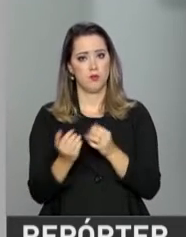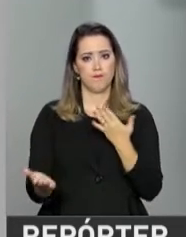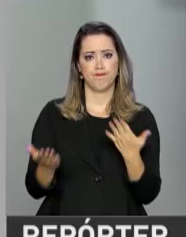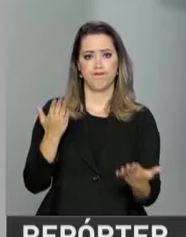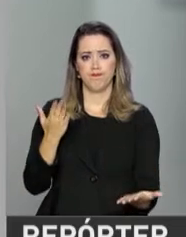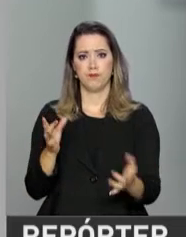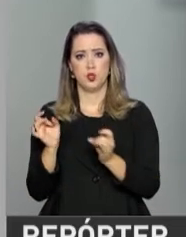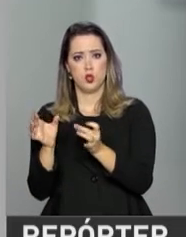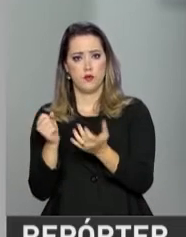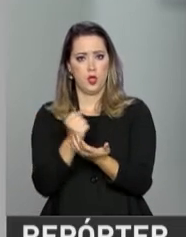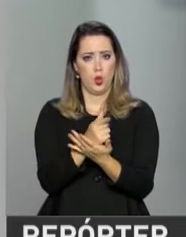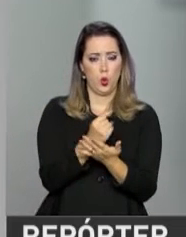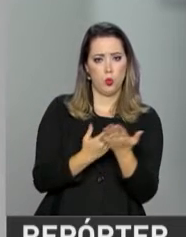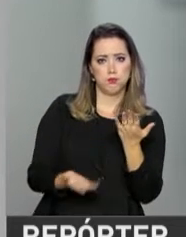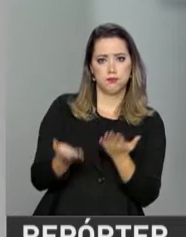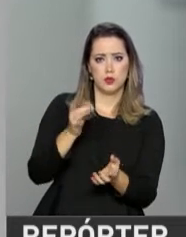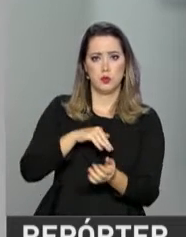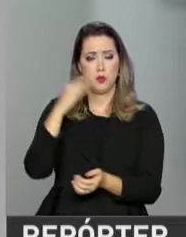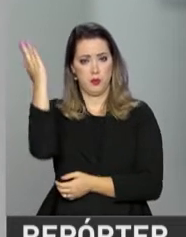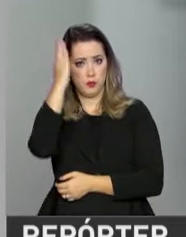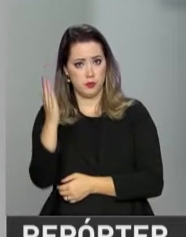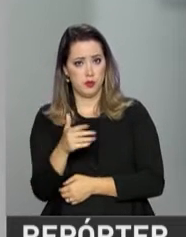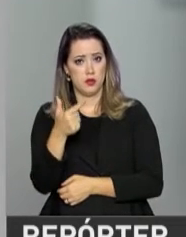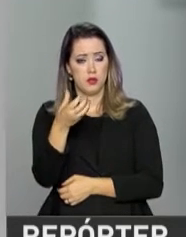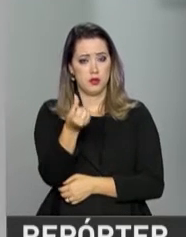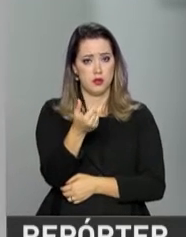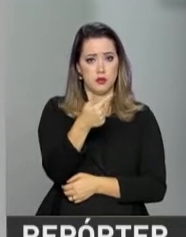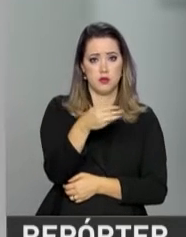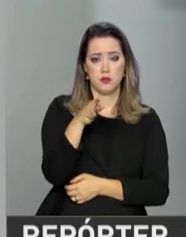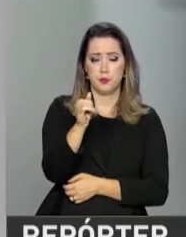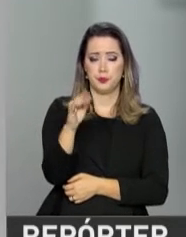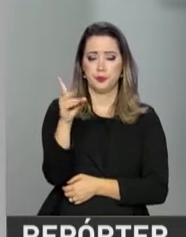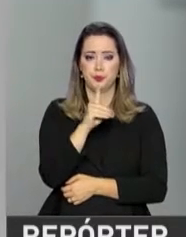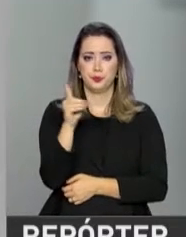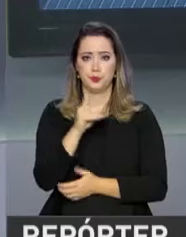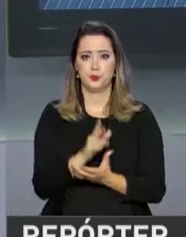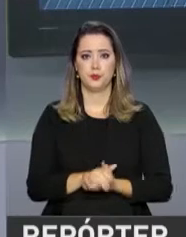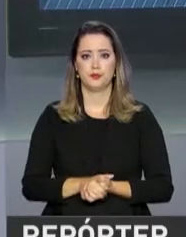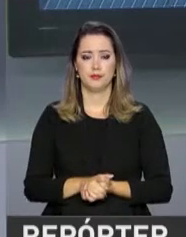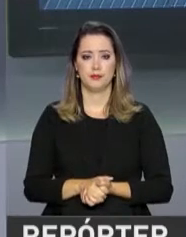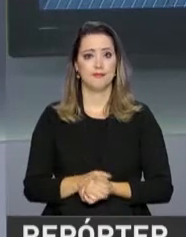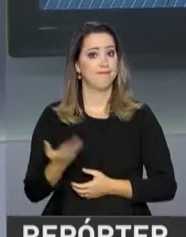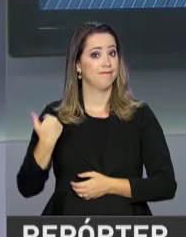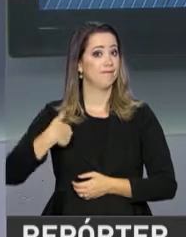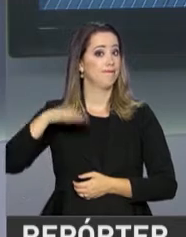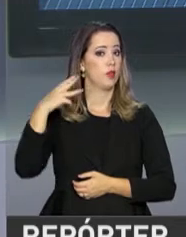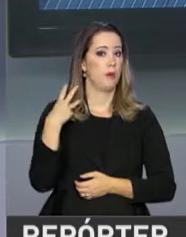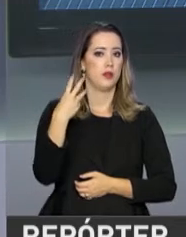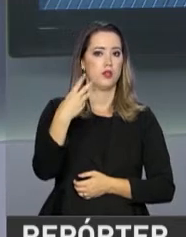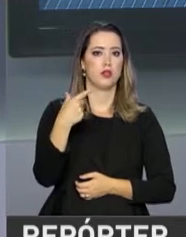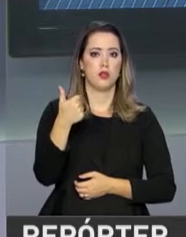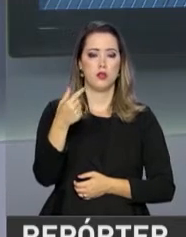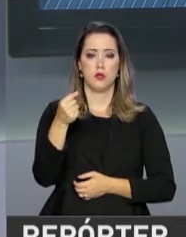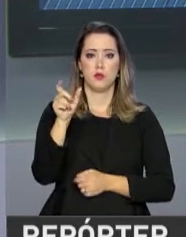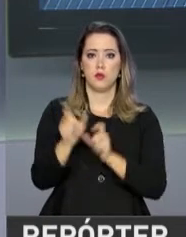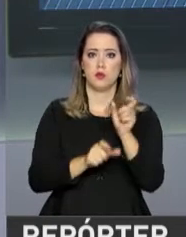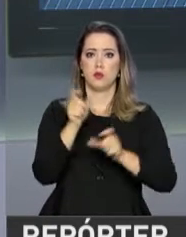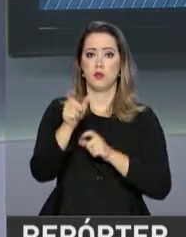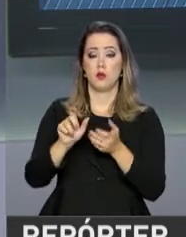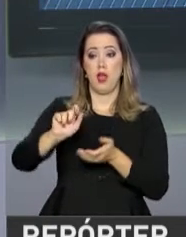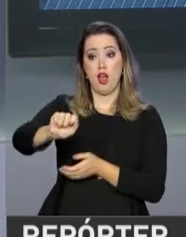produção da balança comercial de 67 bilhões de dólares mais três mil e 200 pessoas